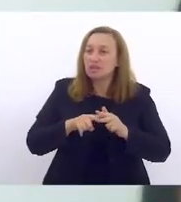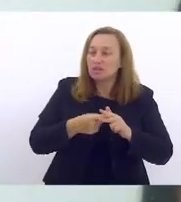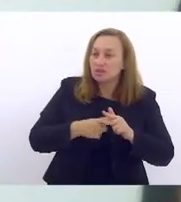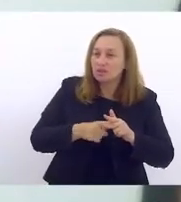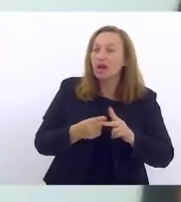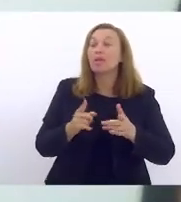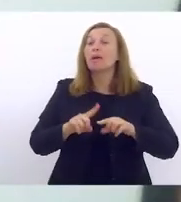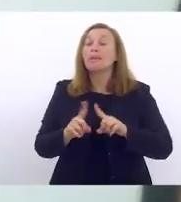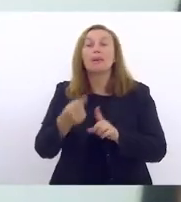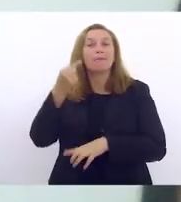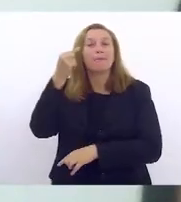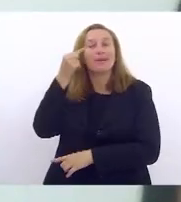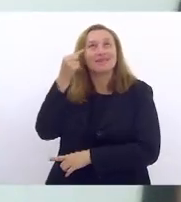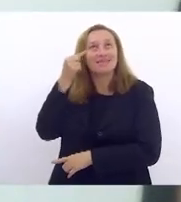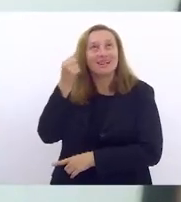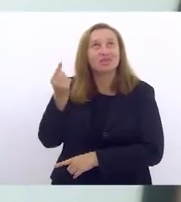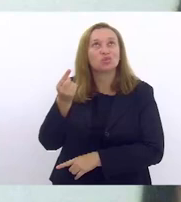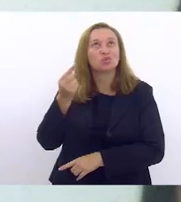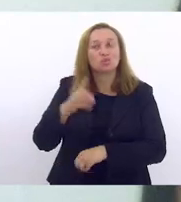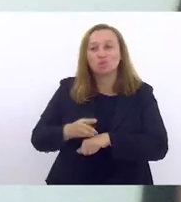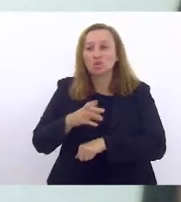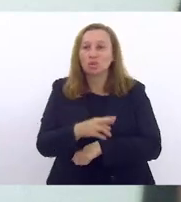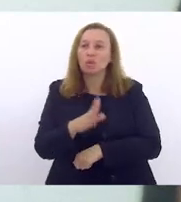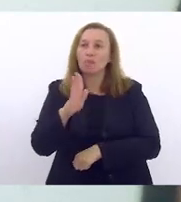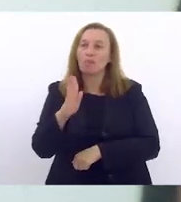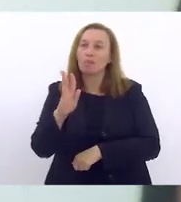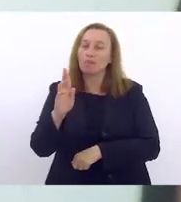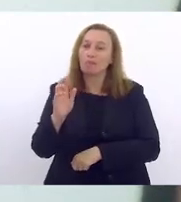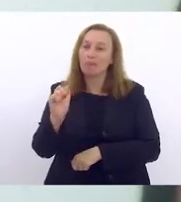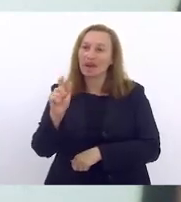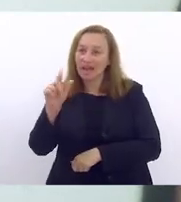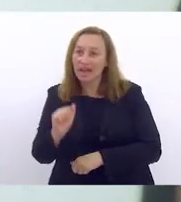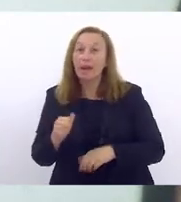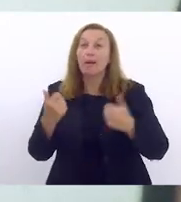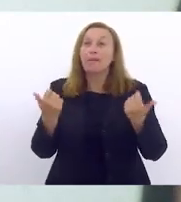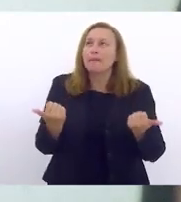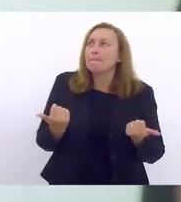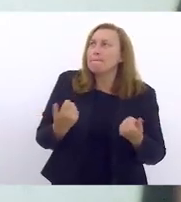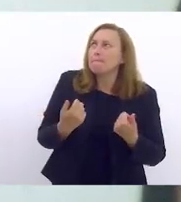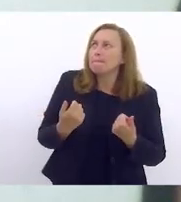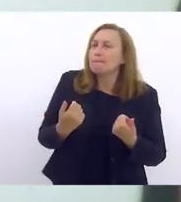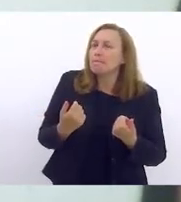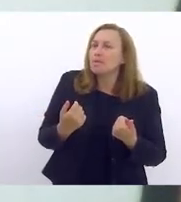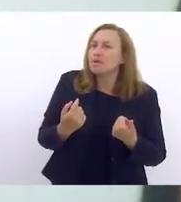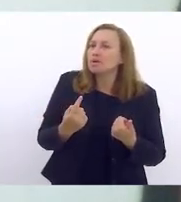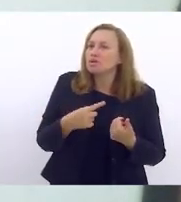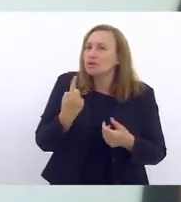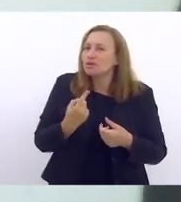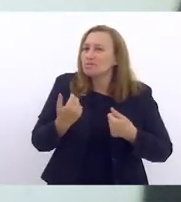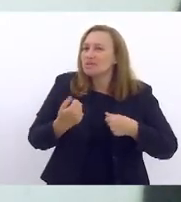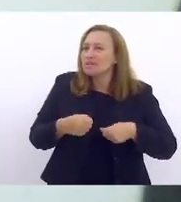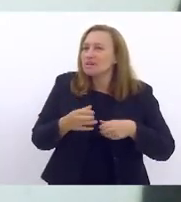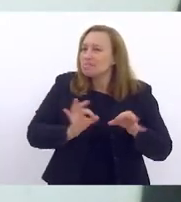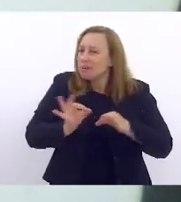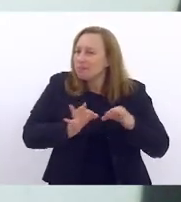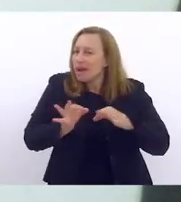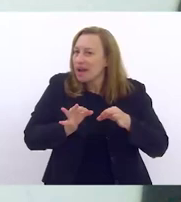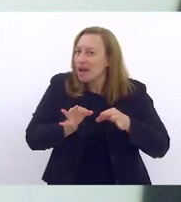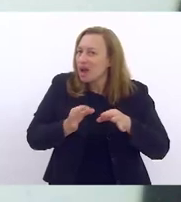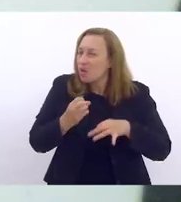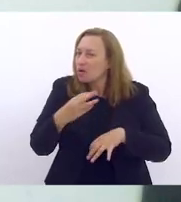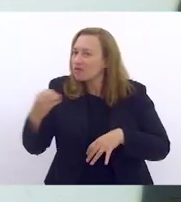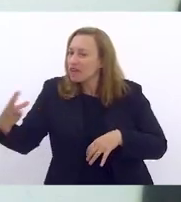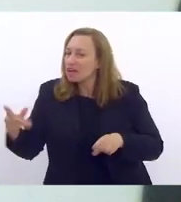E aí, pensando aí que o doutor Braga trouxe essa questão, a gente precisa ter... a gente não programa uma viagem, né? A gente pode pensar também